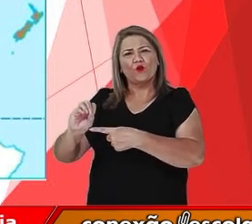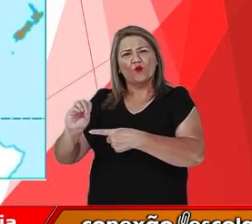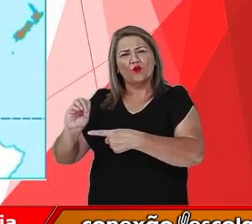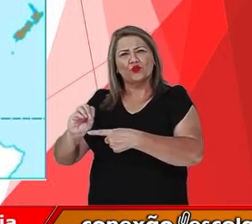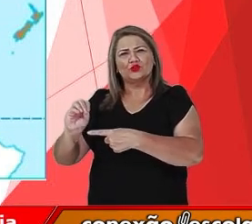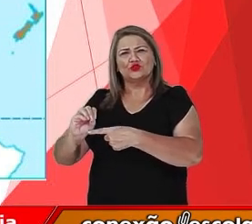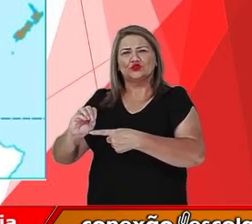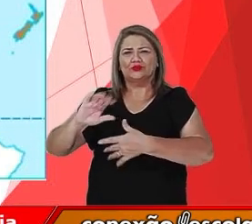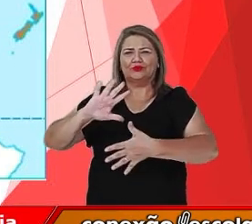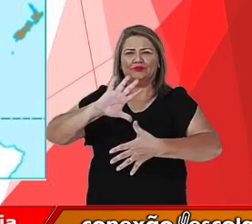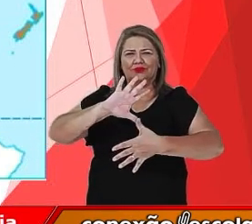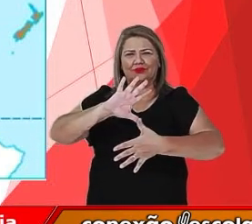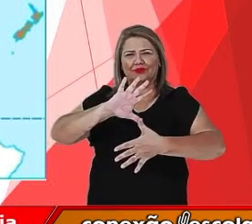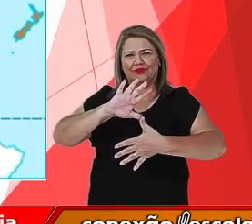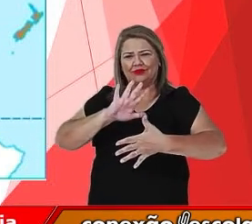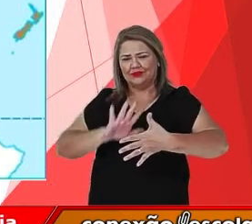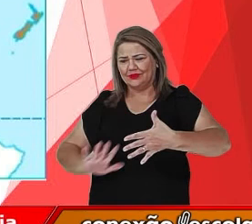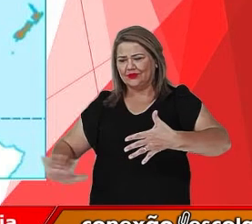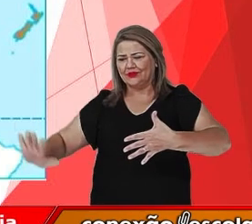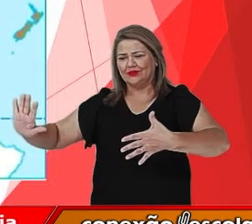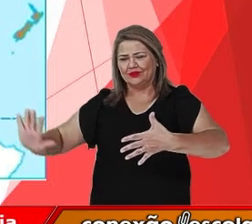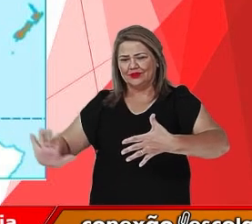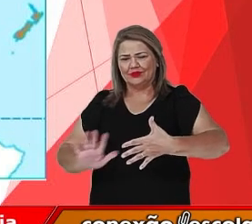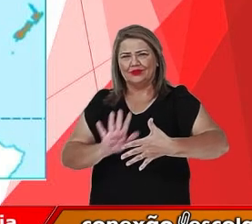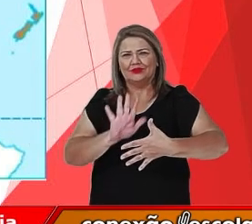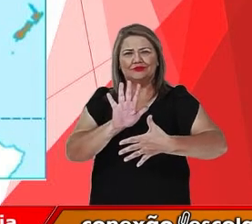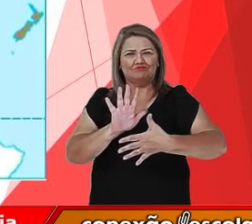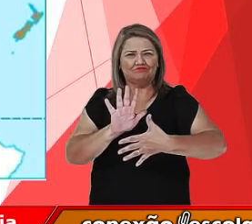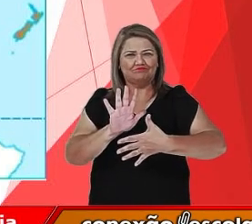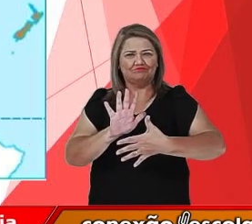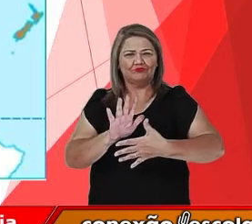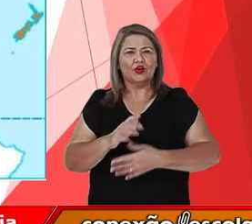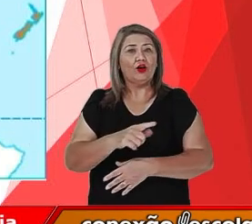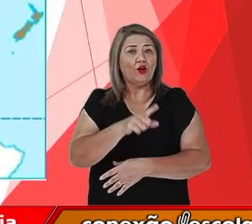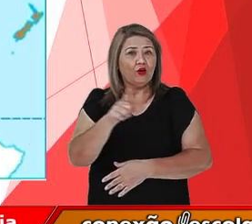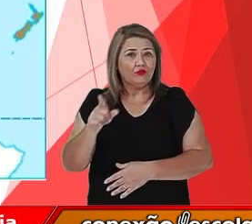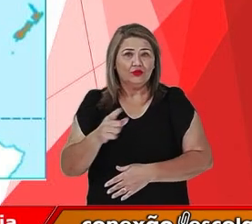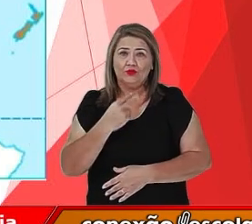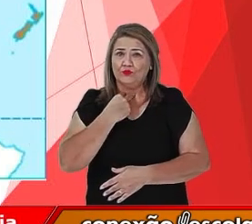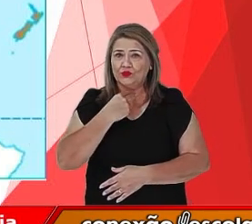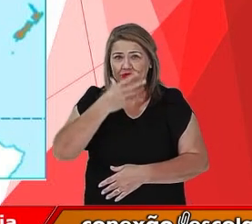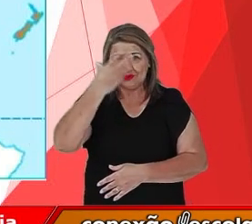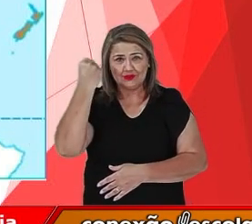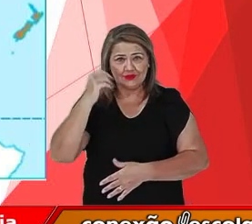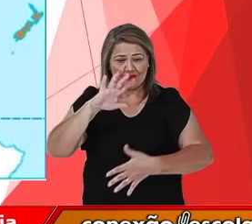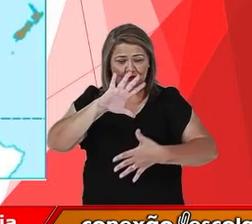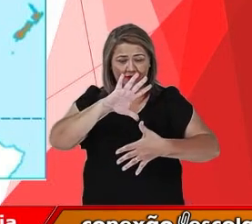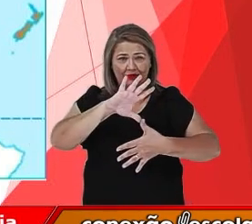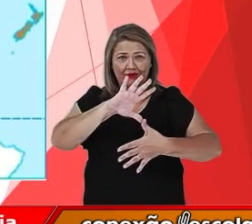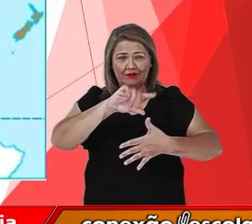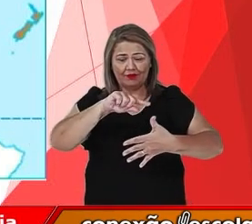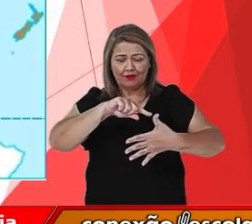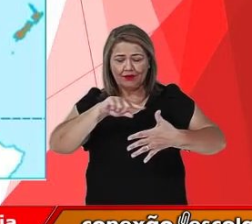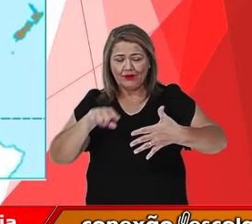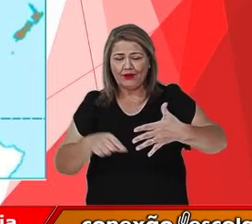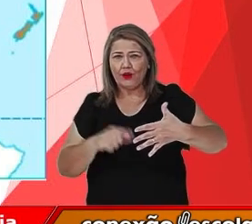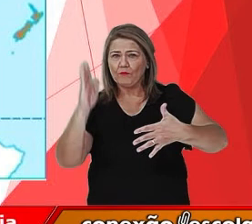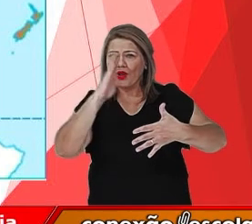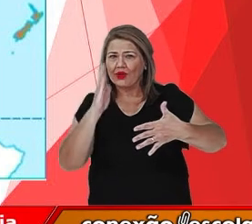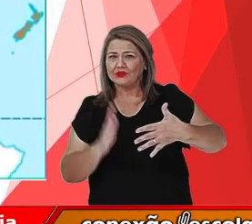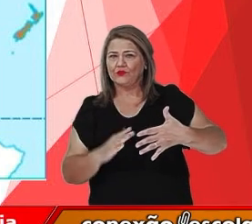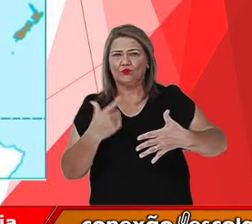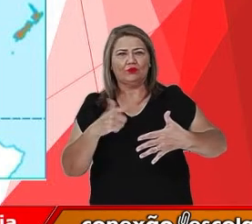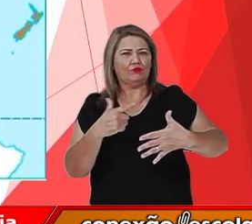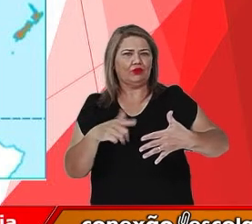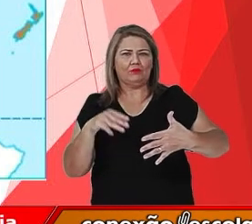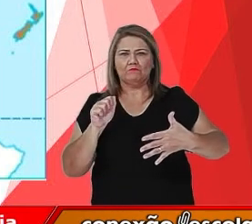americano, beleza? Moçada, não podemos esquecer que o Brasil não tem mar. O Brasil é